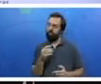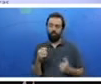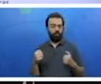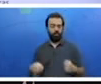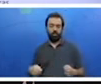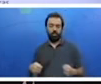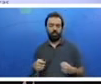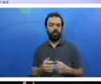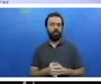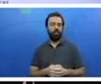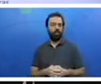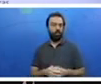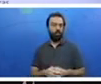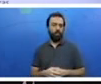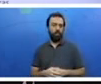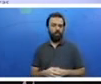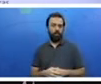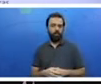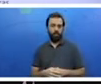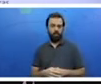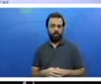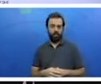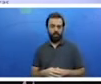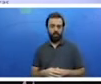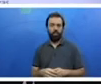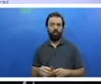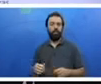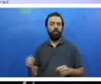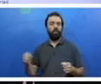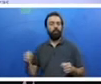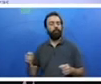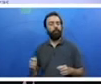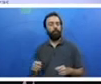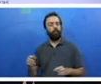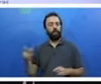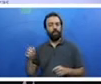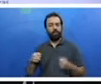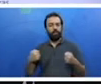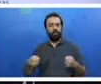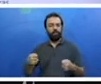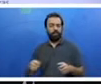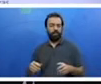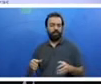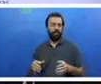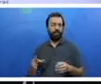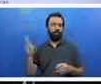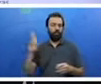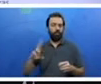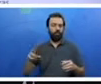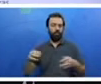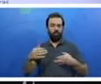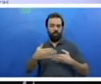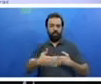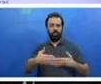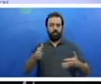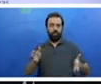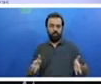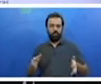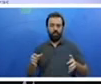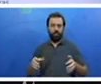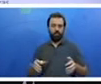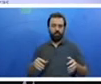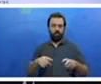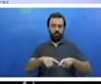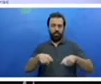é seguro fazer o reconhecimento de uma substância dessa forma. Então, as moléculas dos ácidos